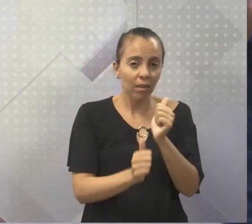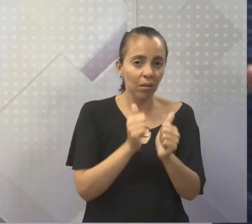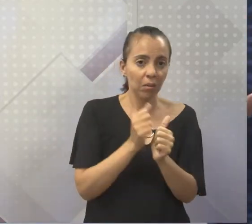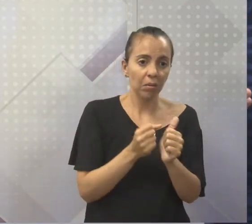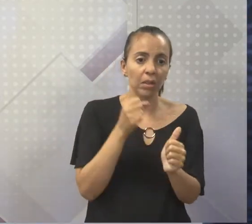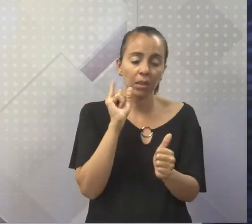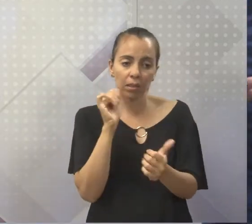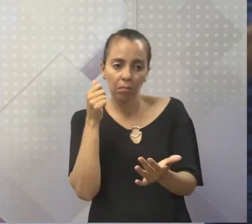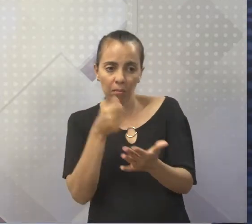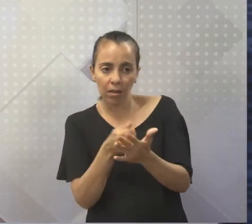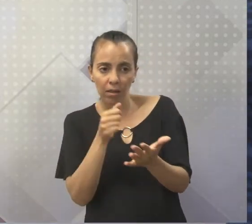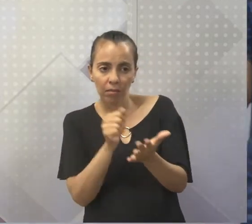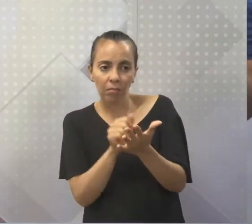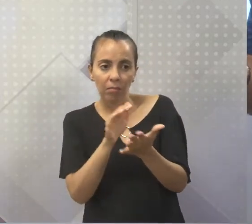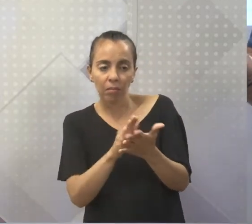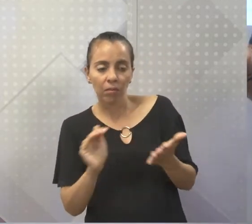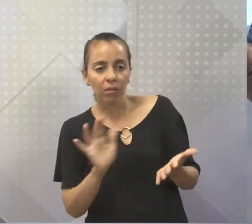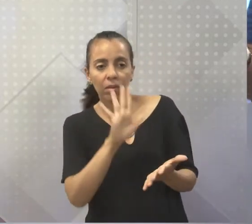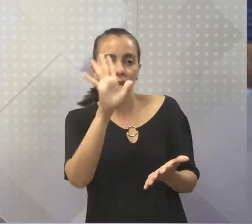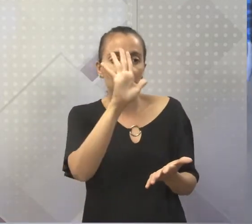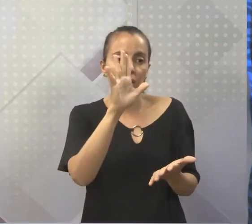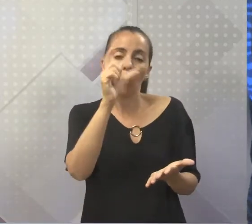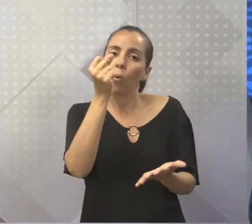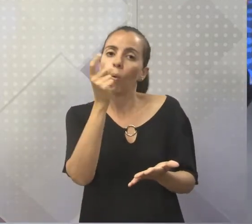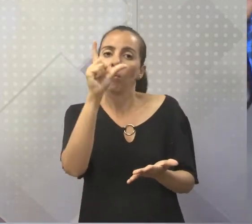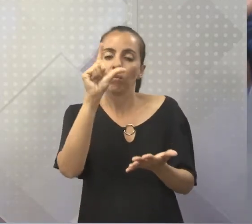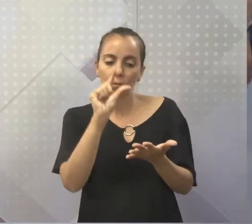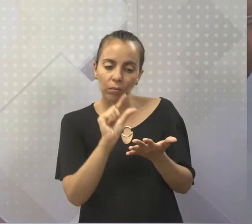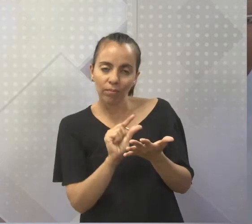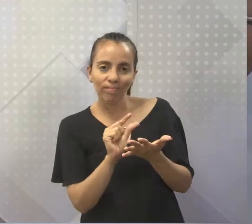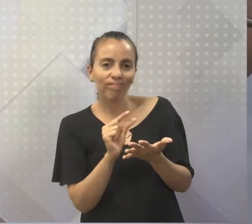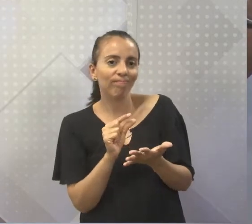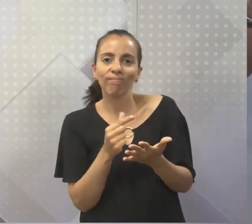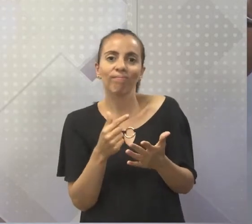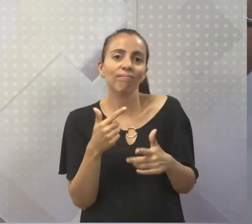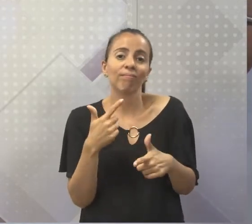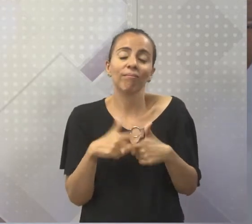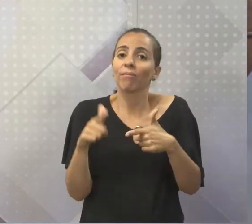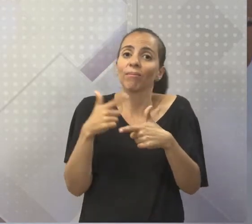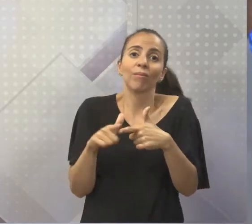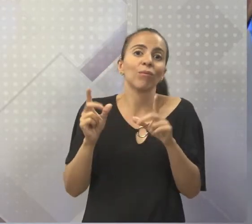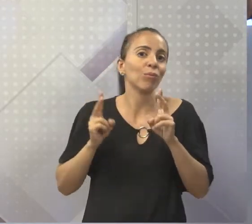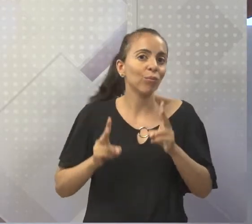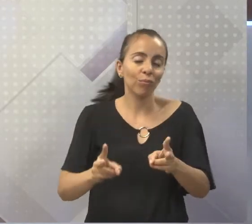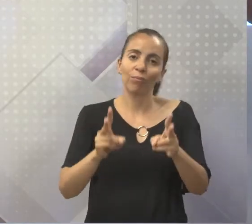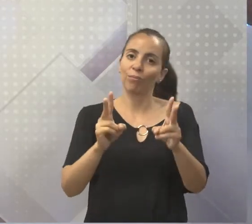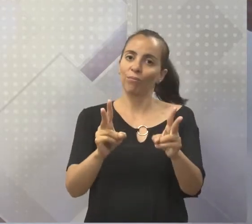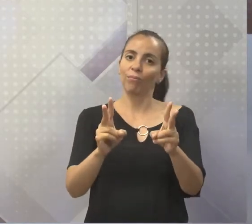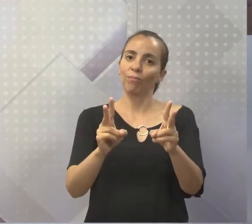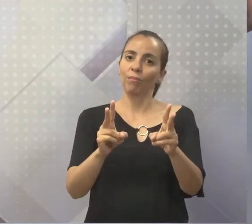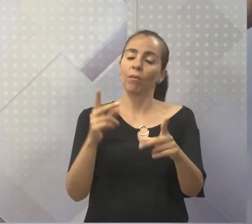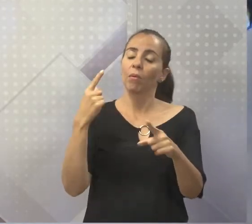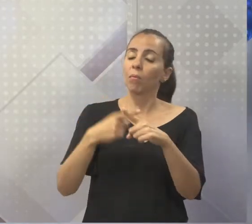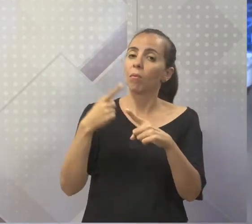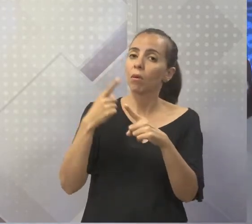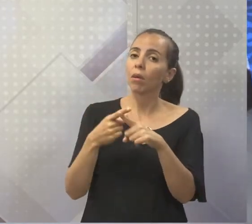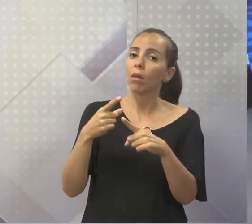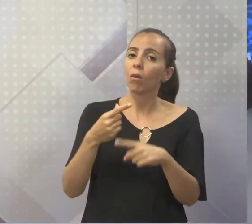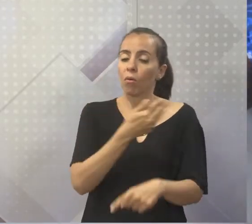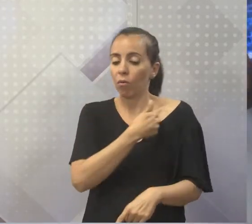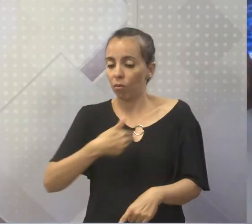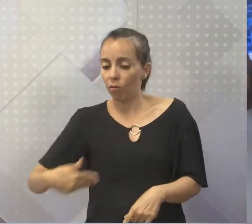cobrar ou não cobrar imposto não tenho bom então esse preço vai se manter alto A não ser que eu vou vendo um pague